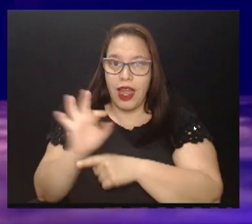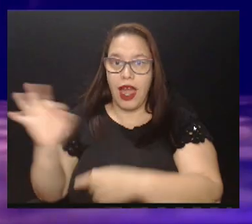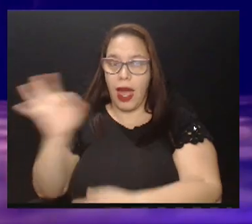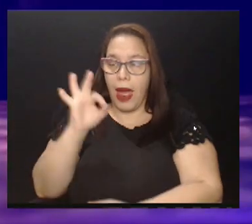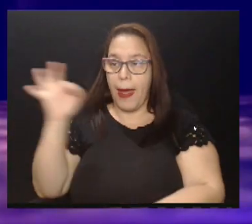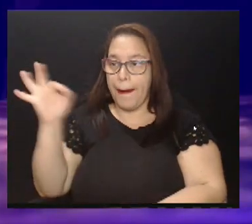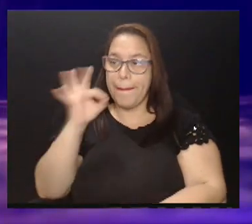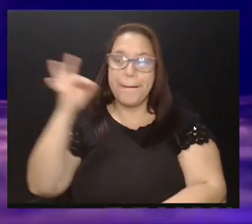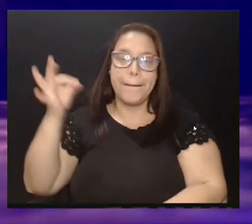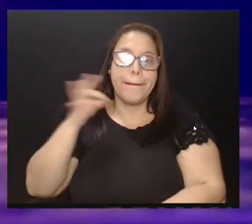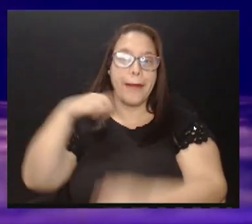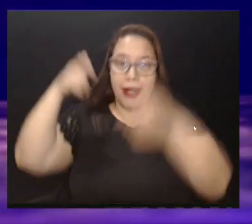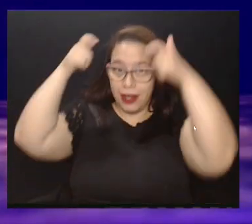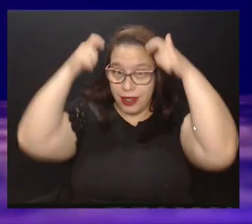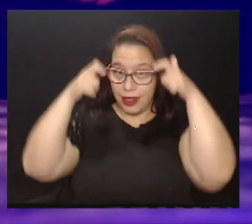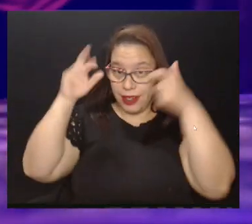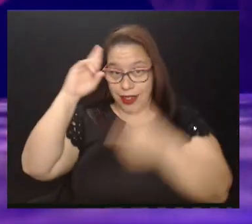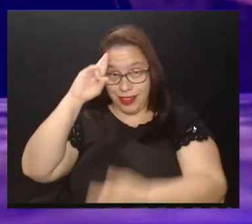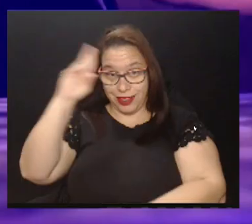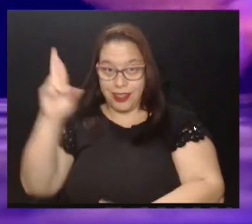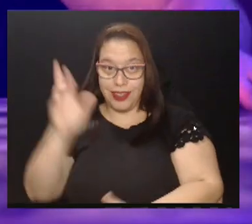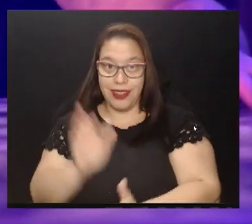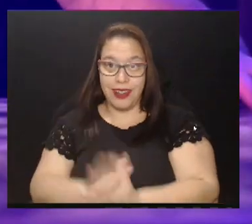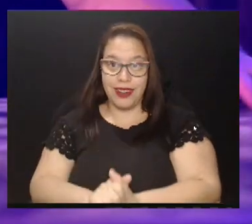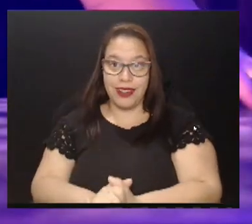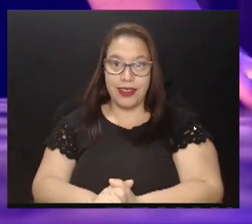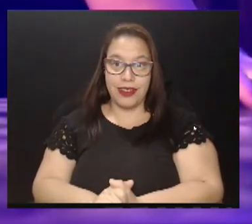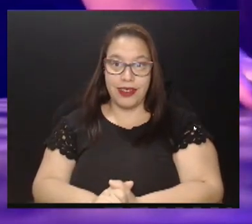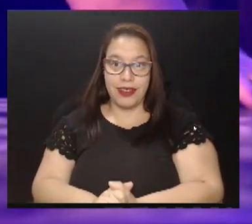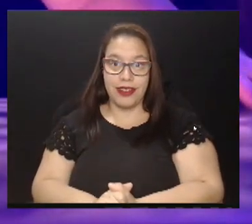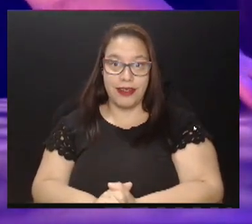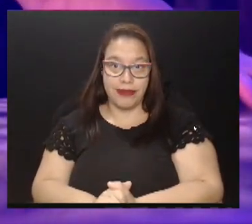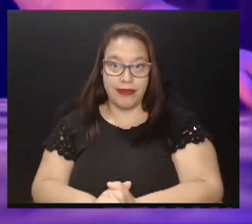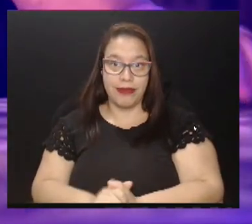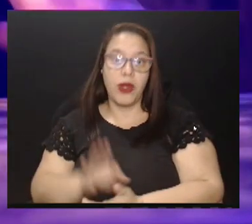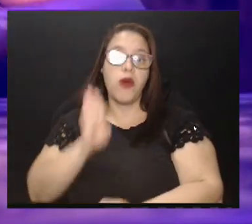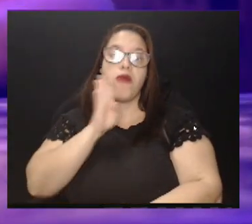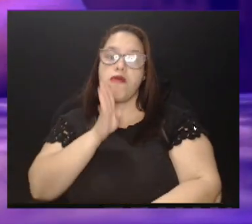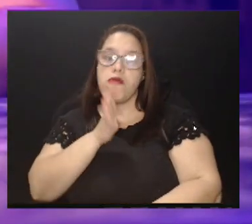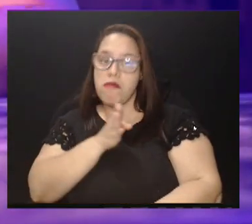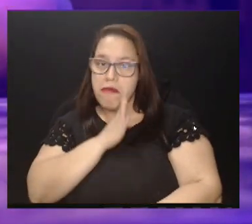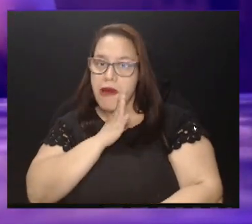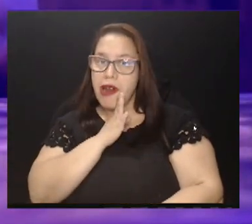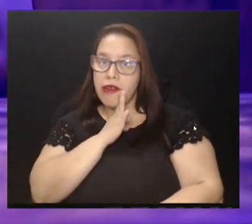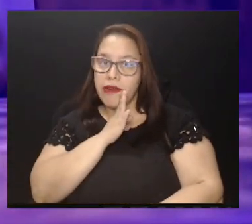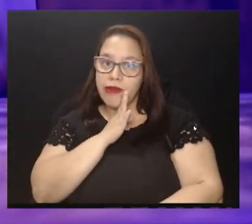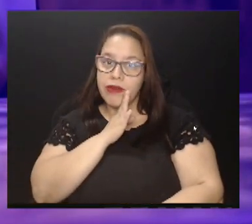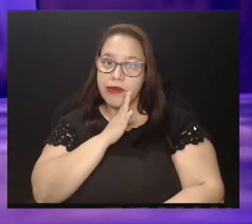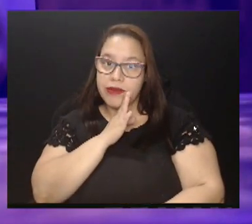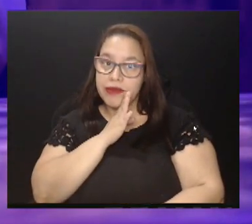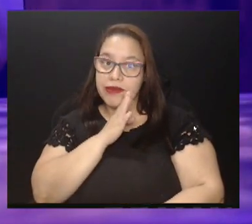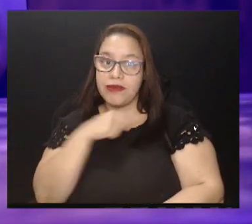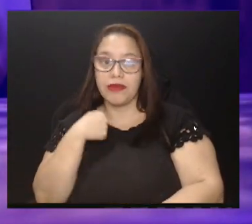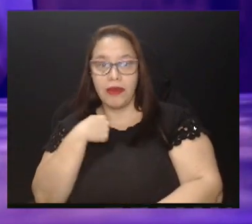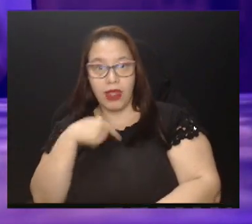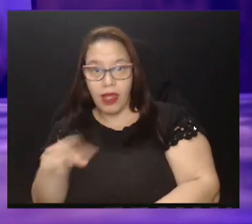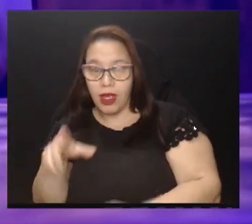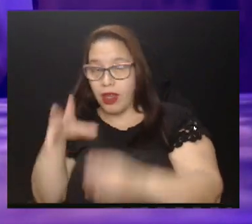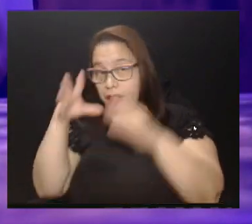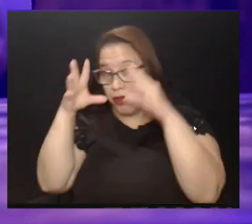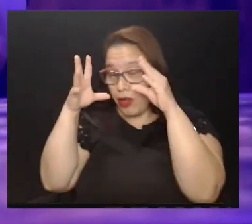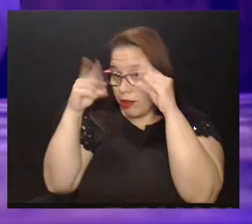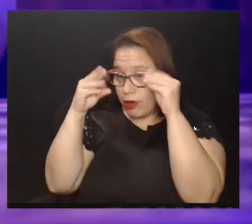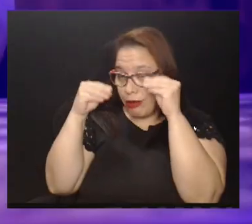que fica no bar, né? E aí, assim, ela vai lá pra noite no bar e tal, e assim, toda noite